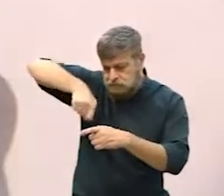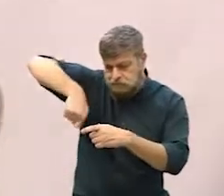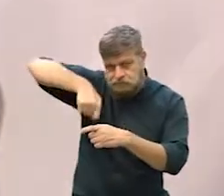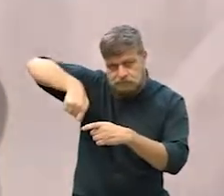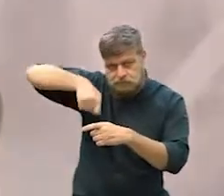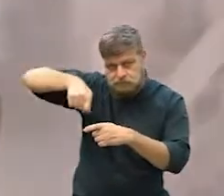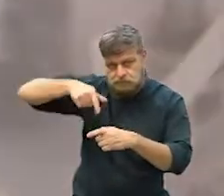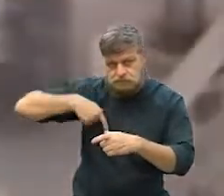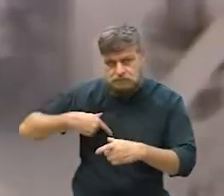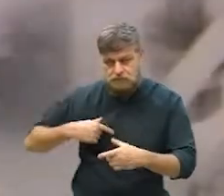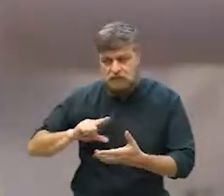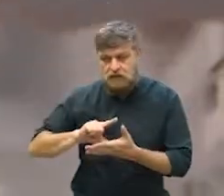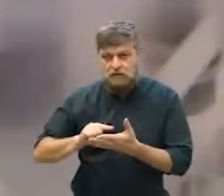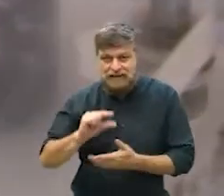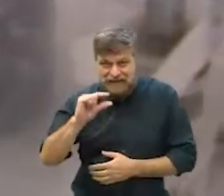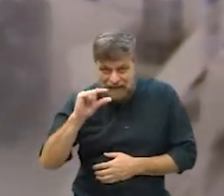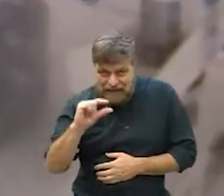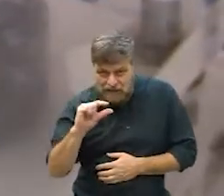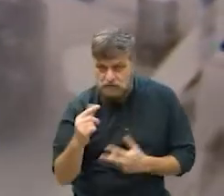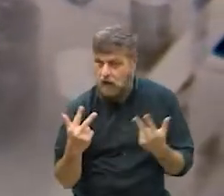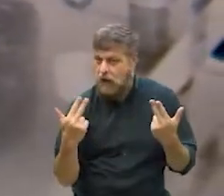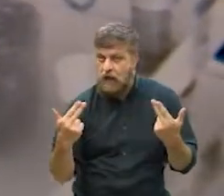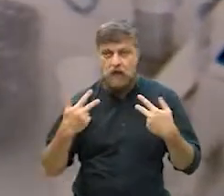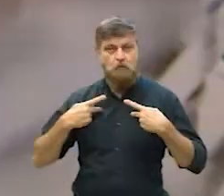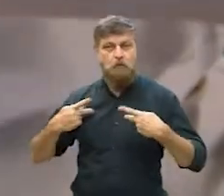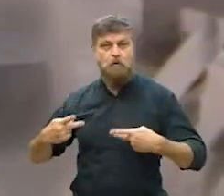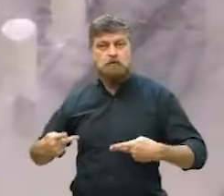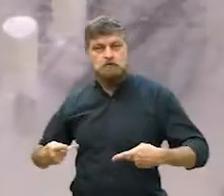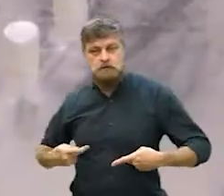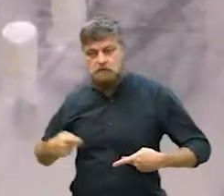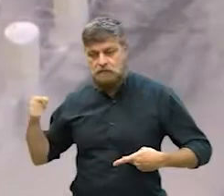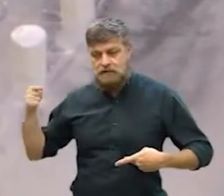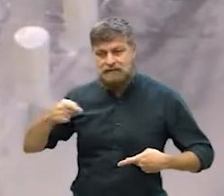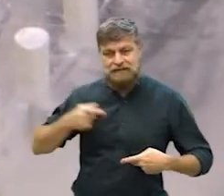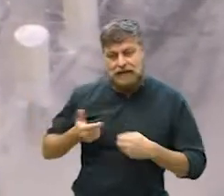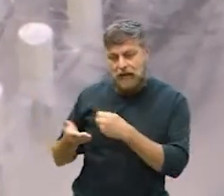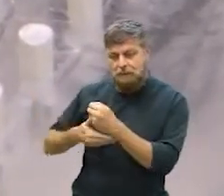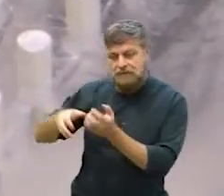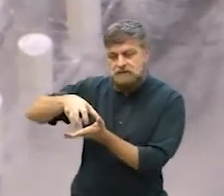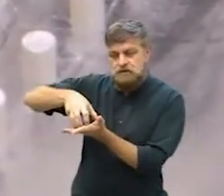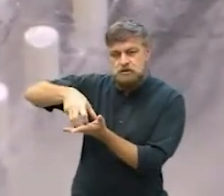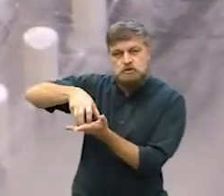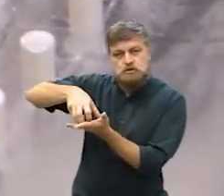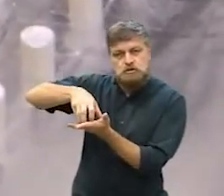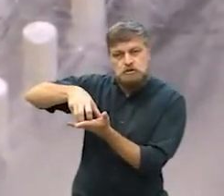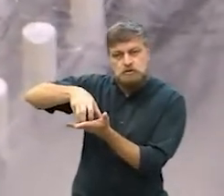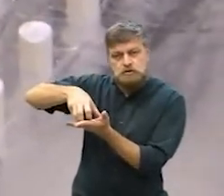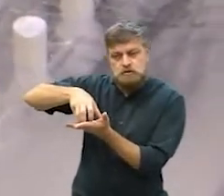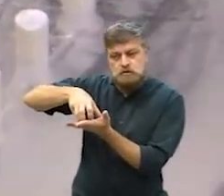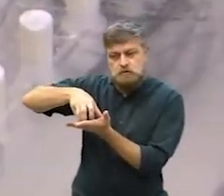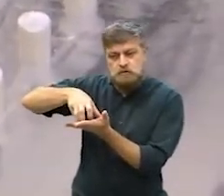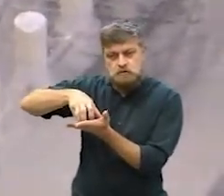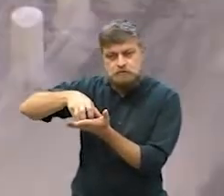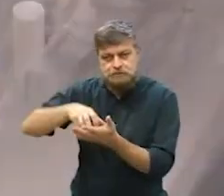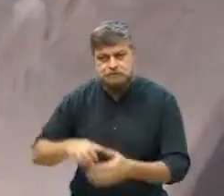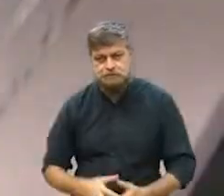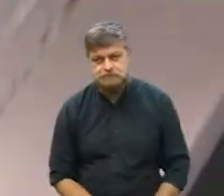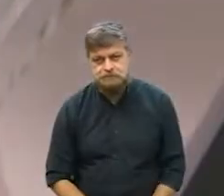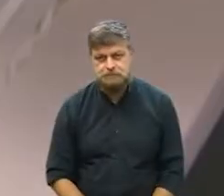Matéria-prima misturada é hora de ser inserida na cápsula, que é a mesma dos seres humanos, formada de gelatina.